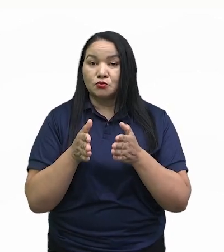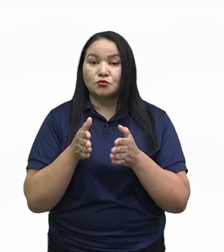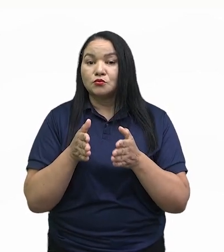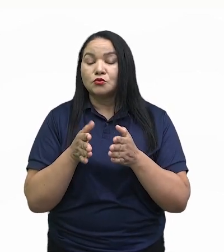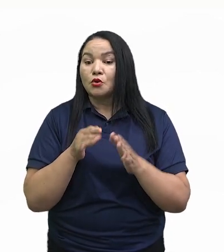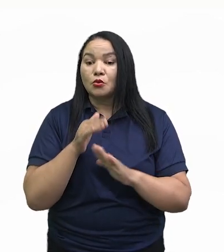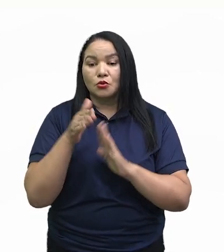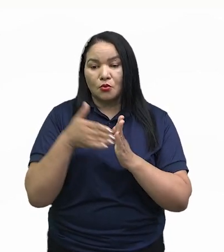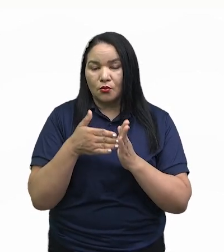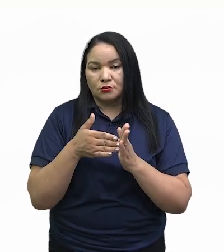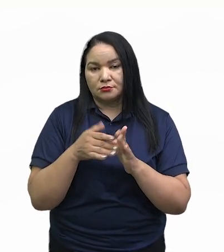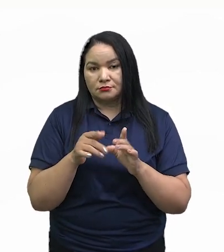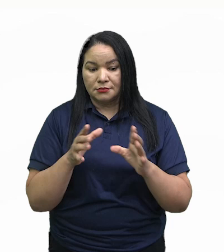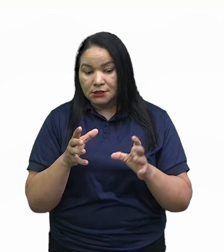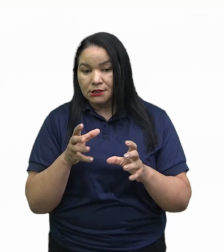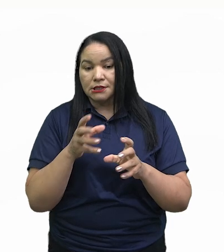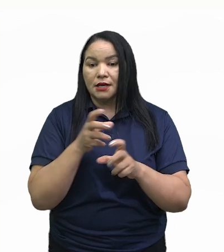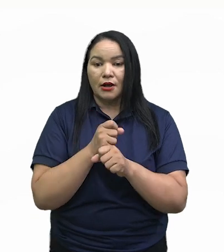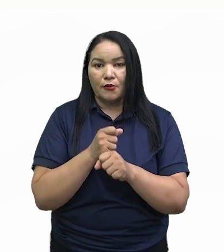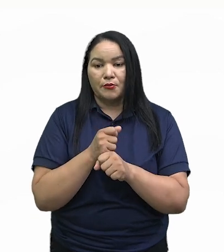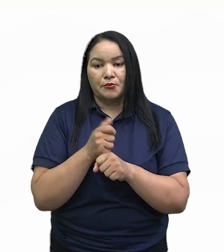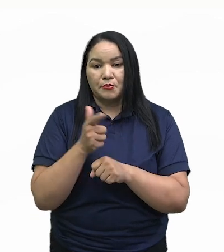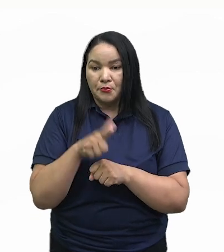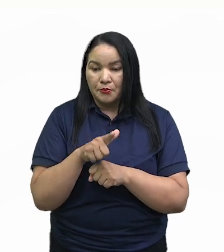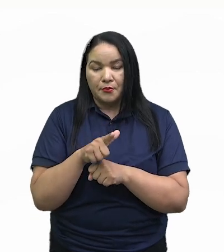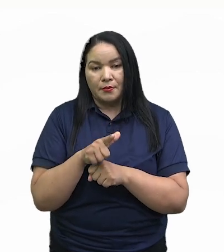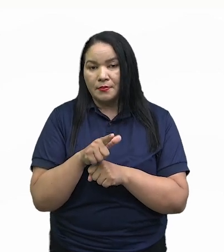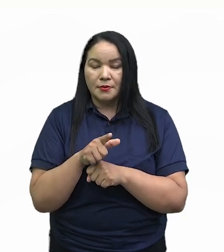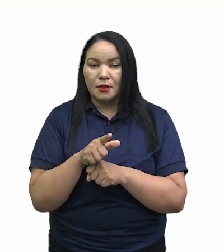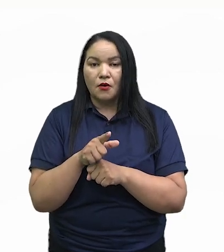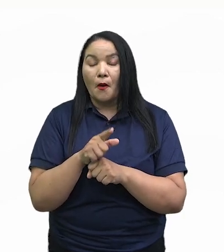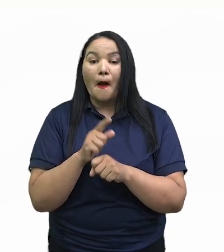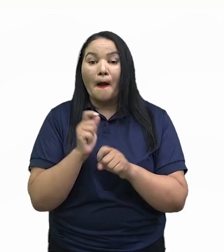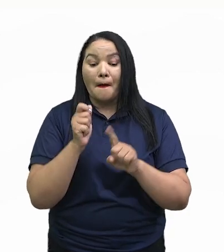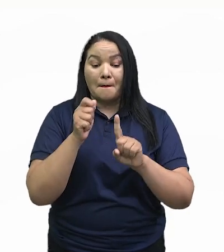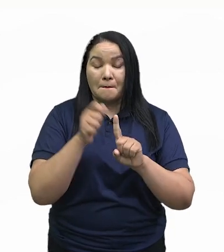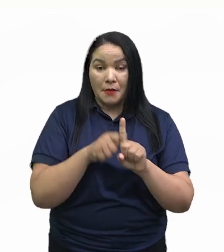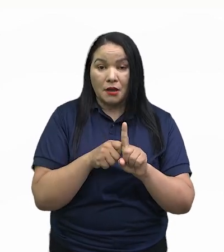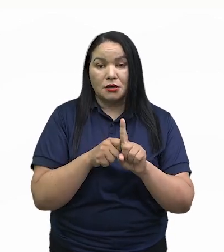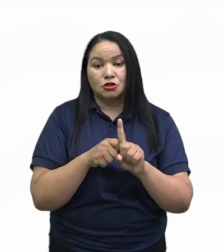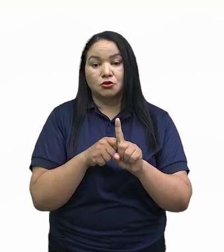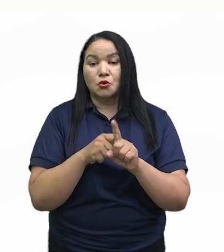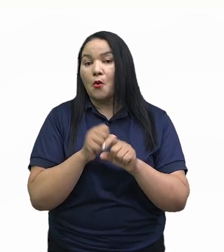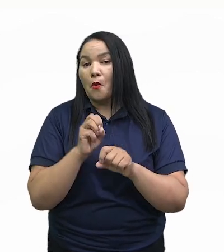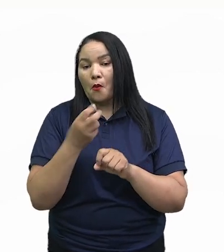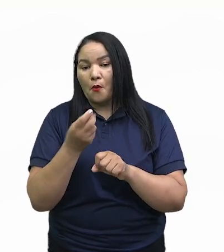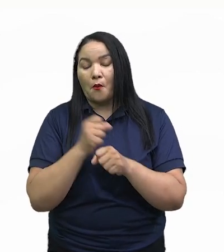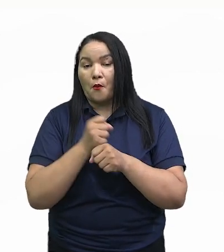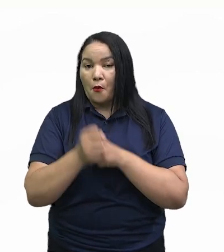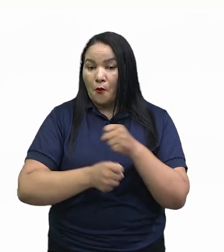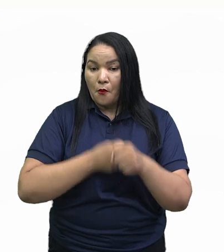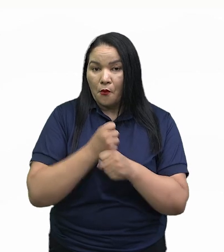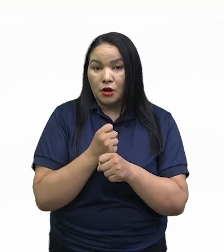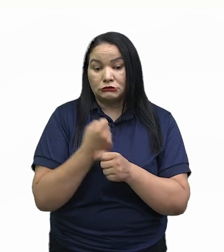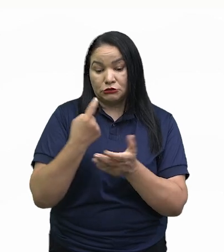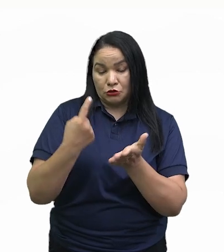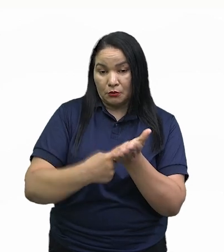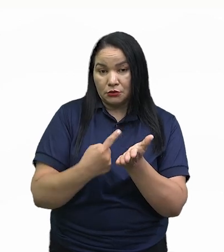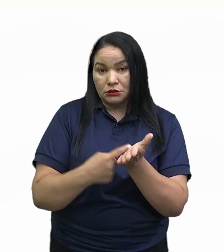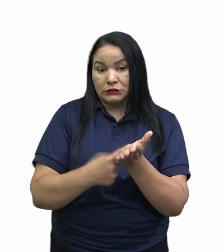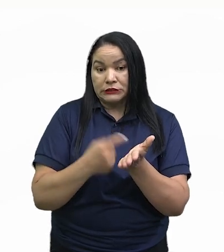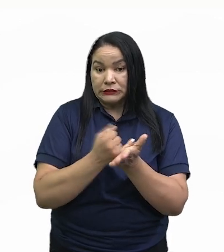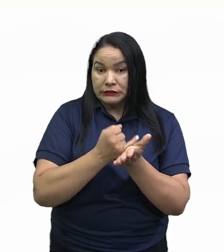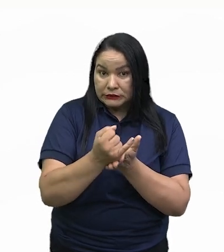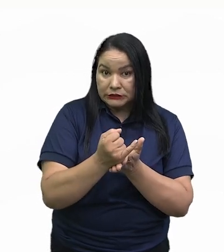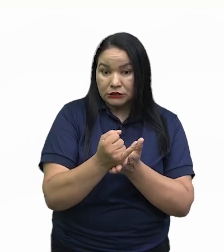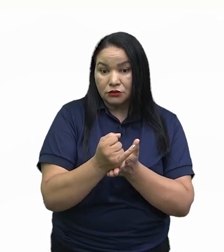ali um recálculo, não é? Após passar o primeiro mês, o primeiro ano. O que ficar estabelecido ali no início do